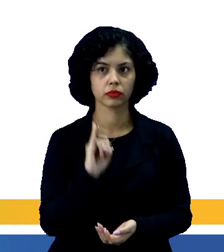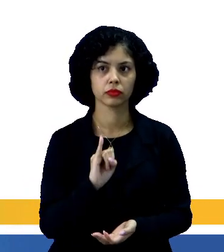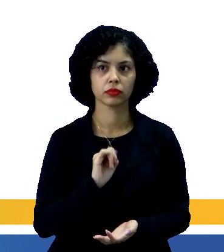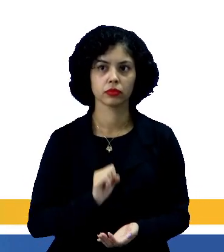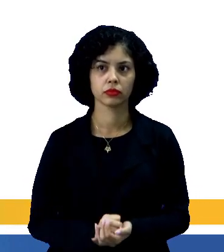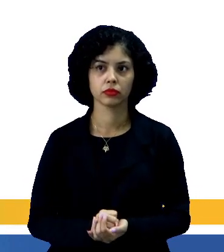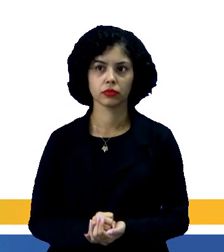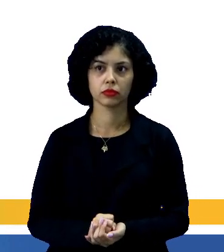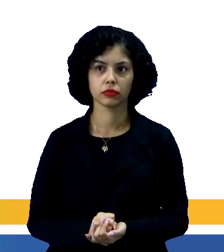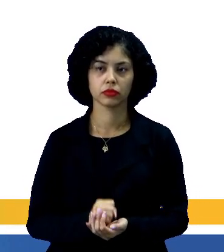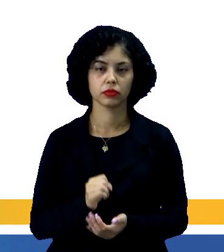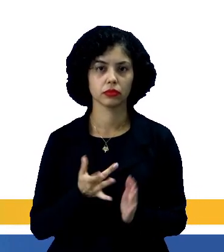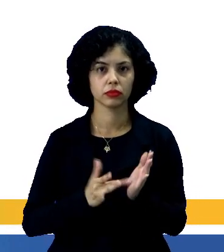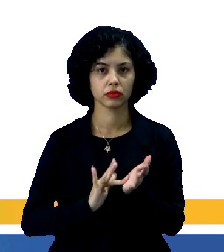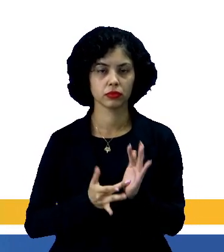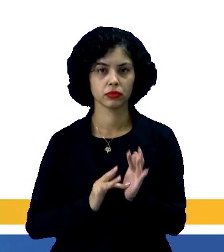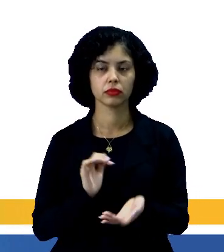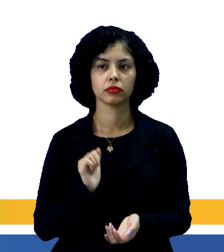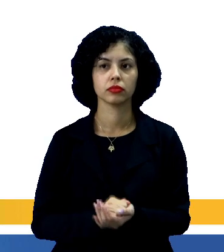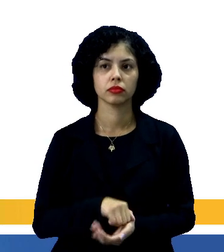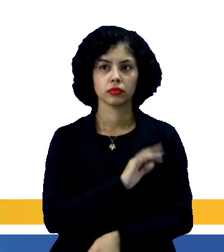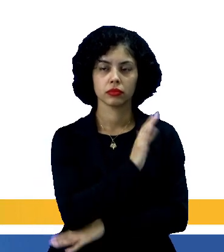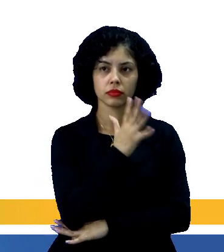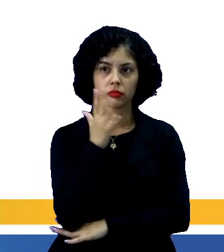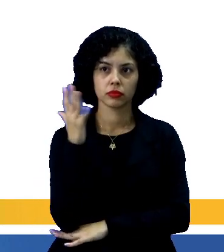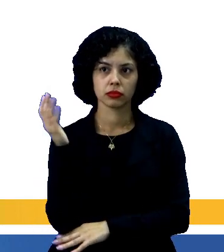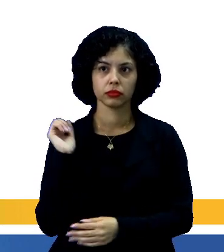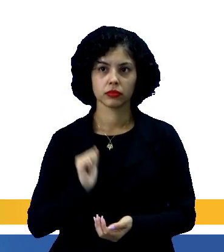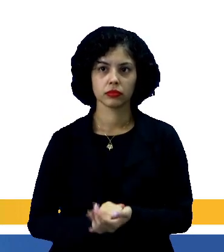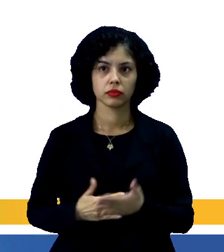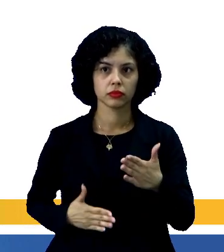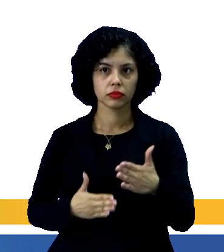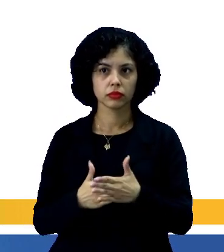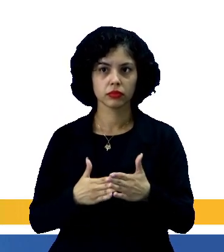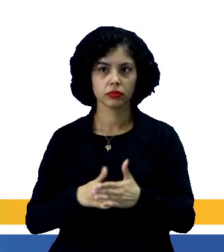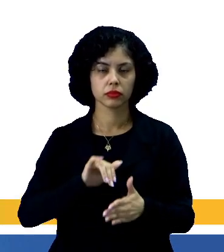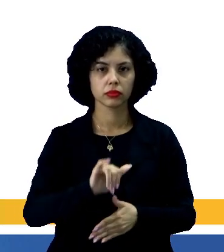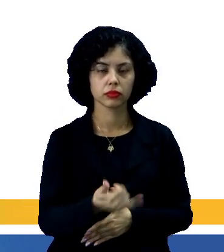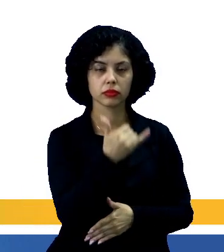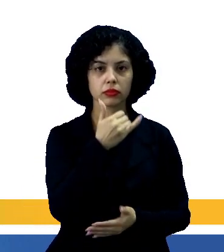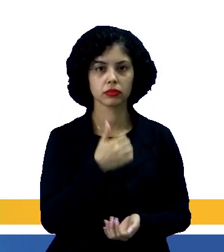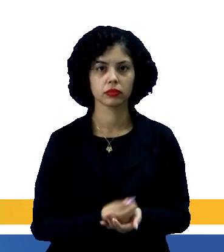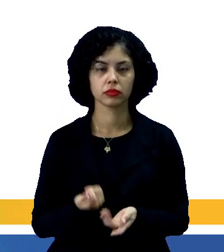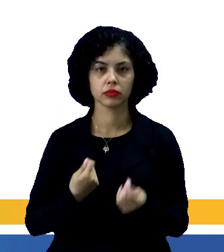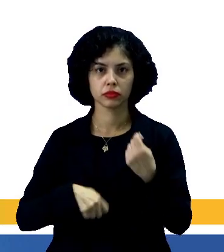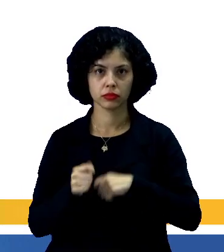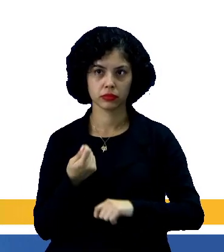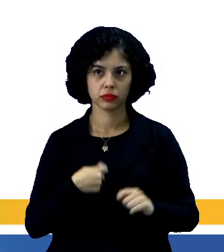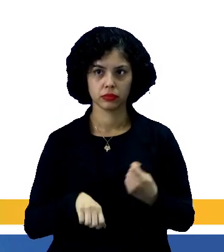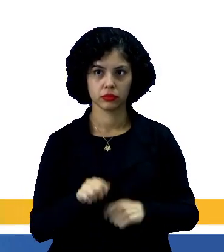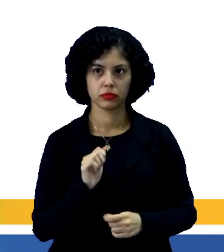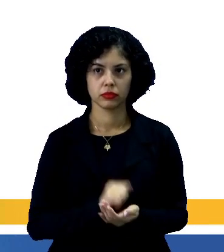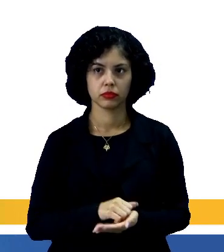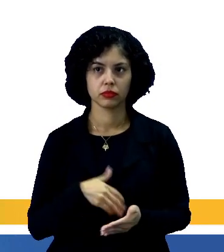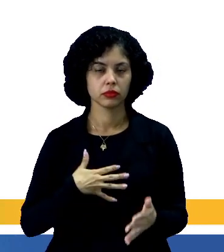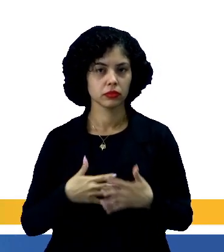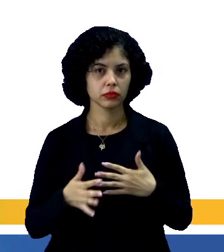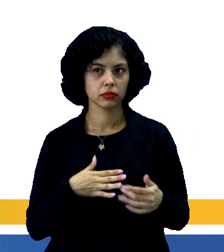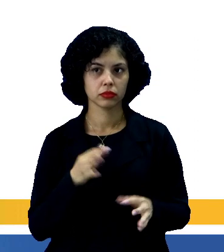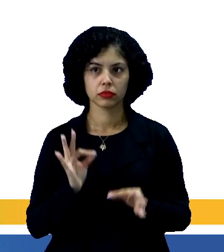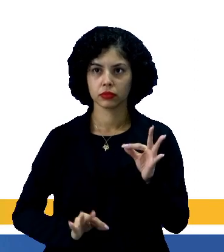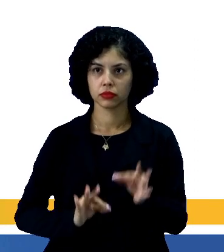ideia de intocabilidade da natureza e impede o seu aproveitamento econômico sob